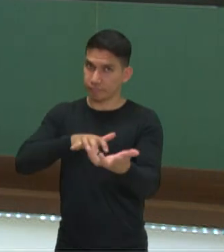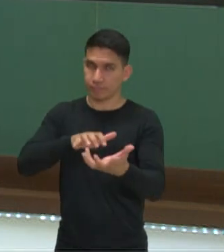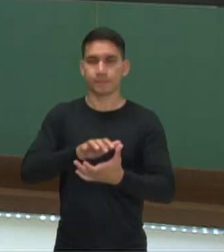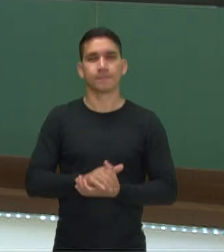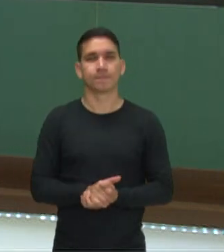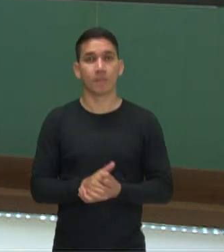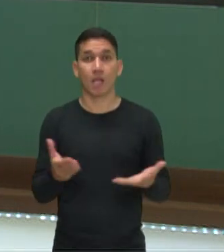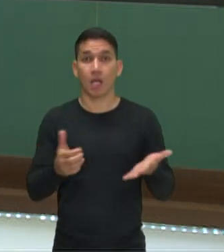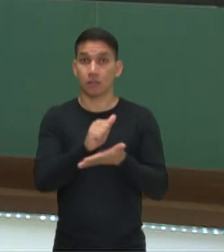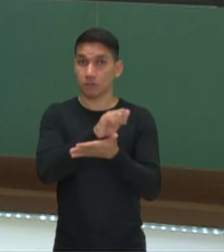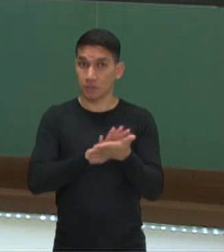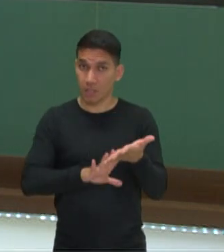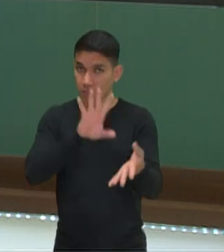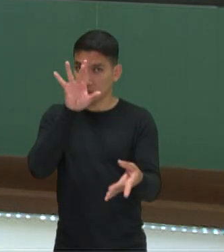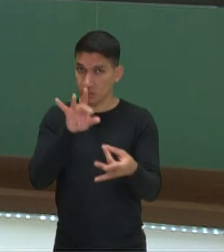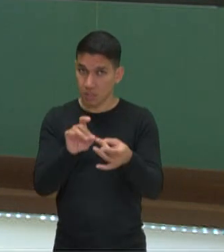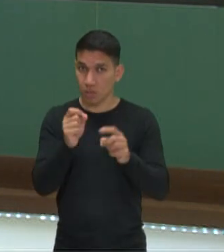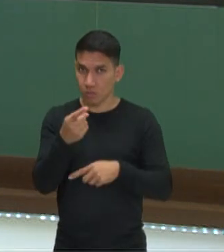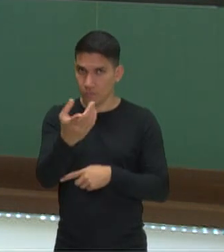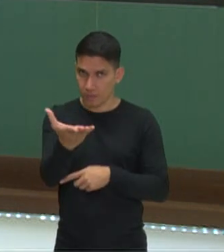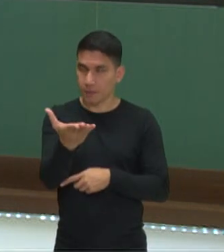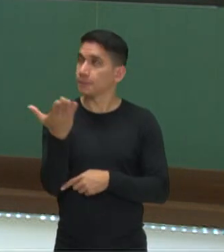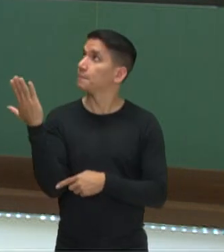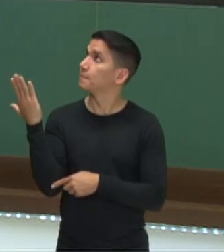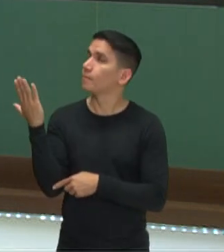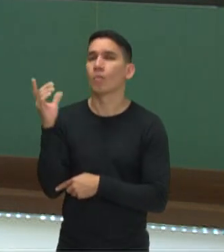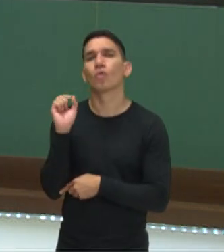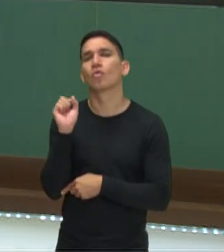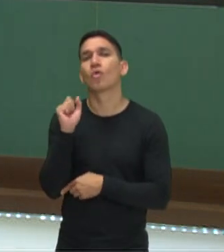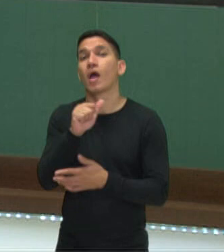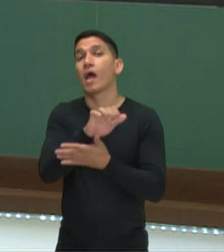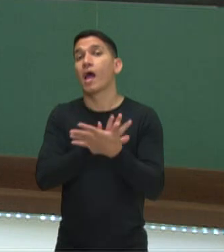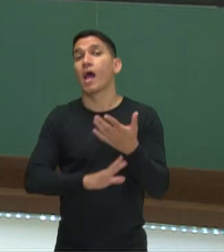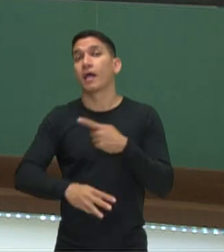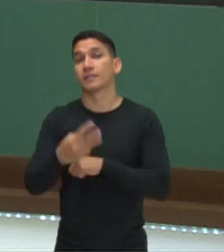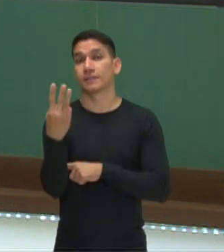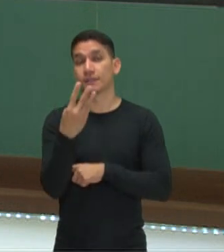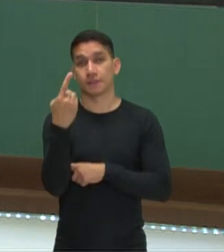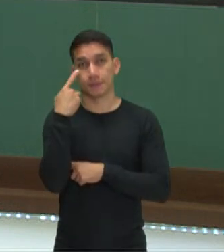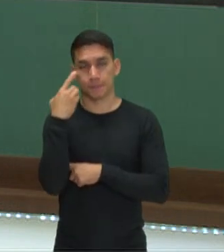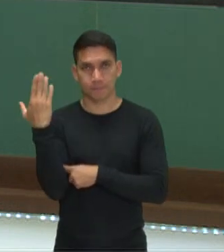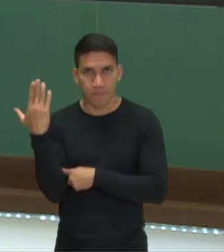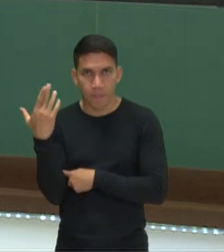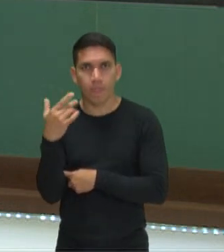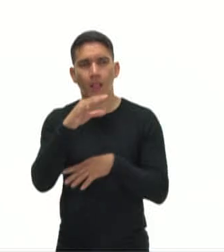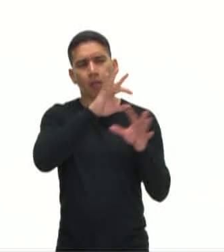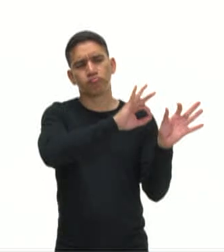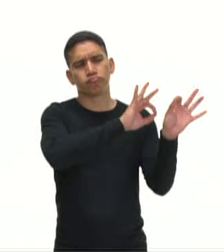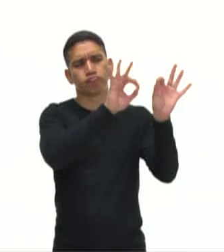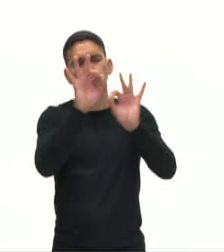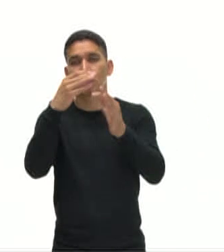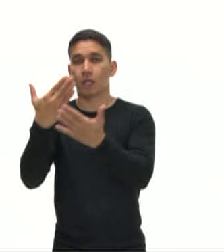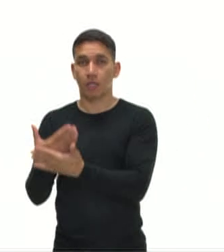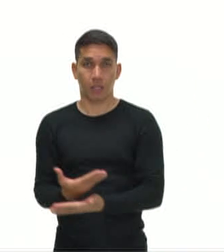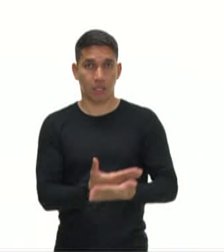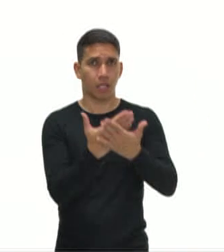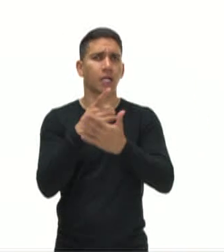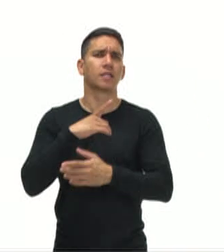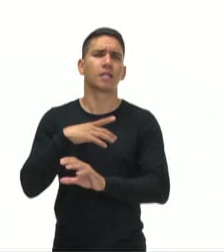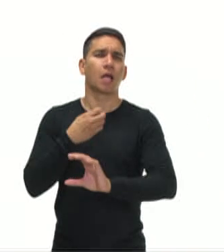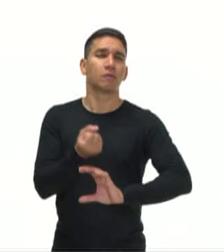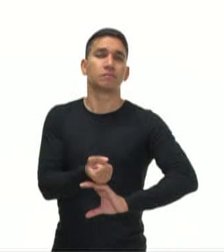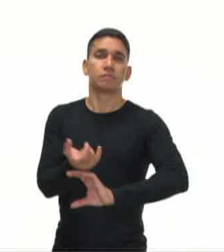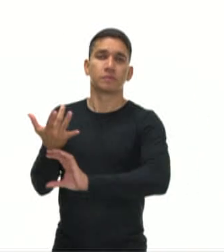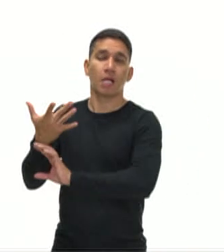Chegamos em algo especial para você. Atividade 3. Vimos nessa aula que existem